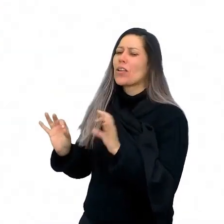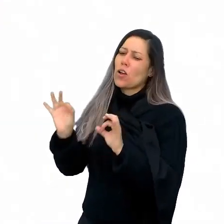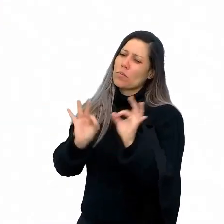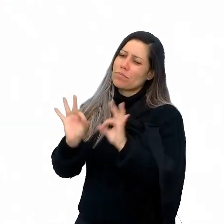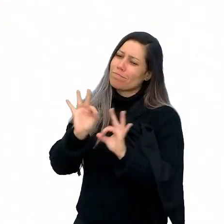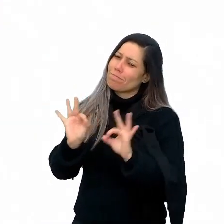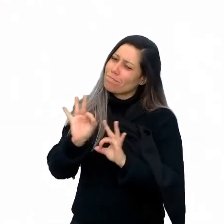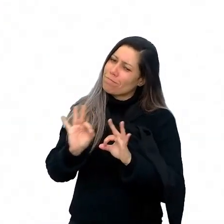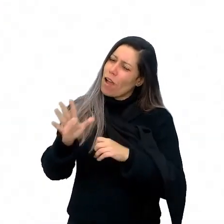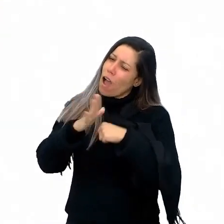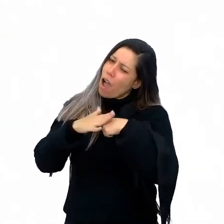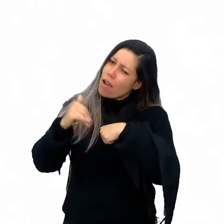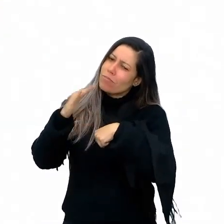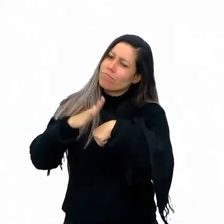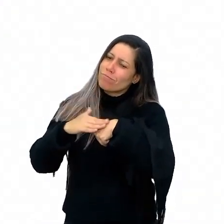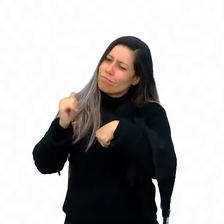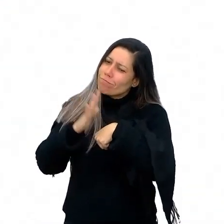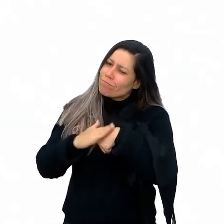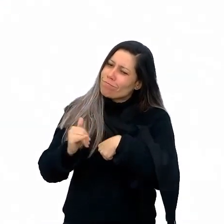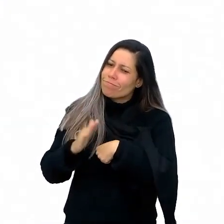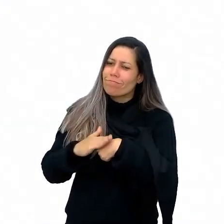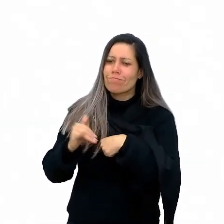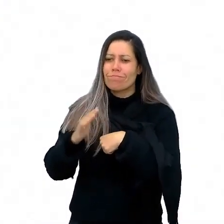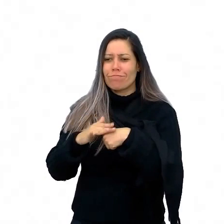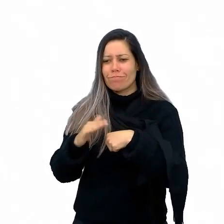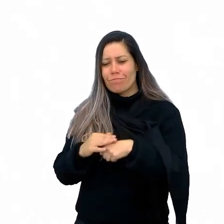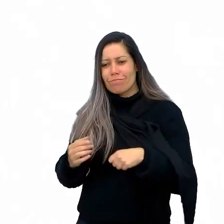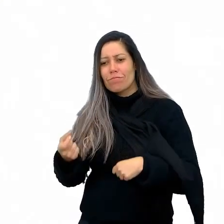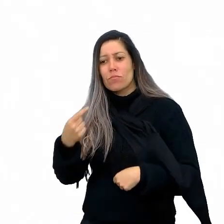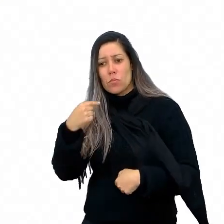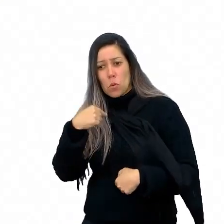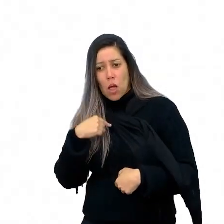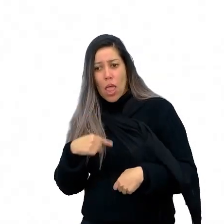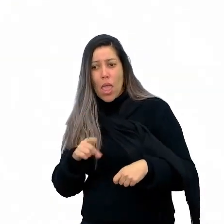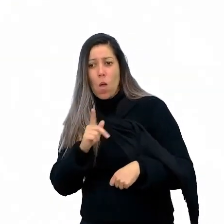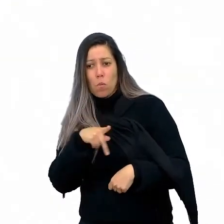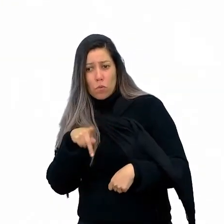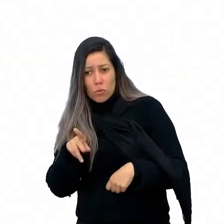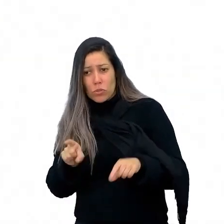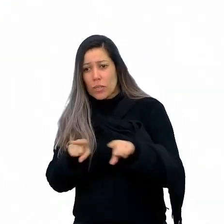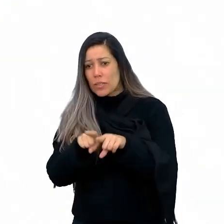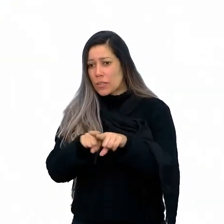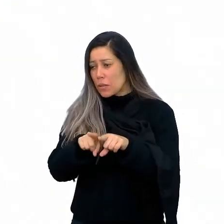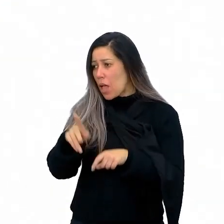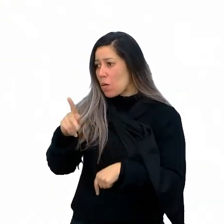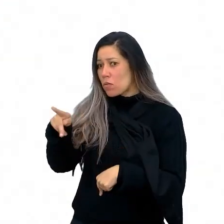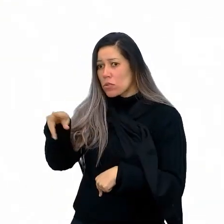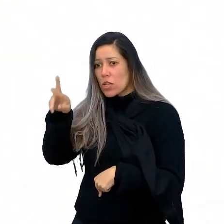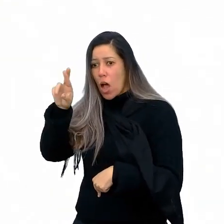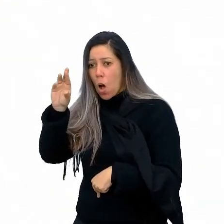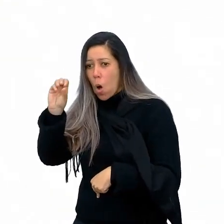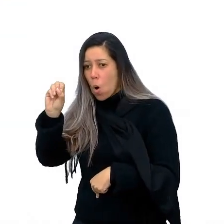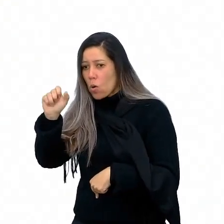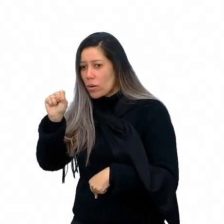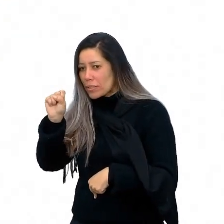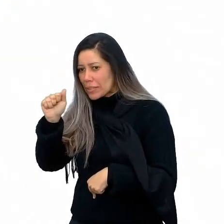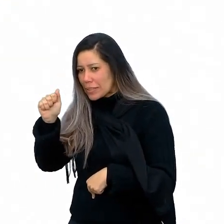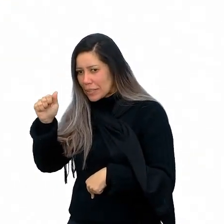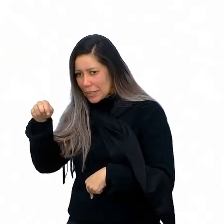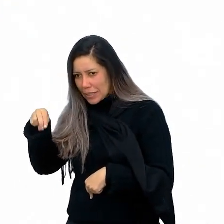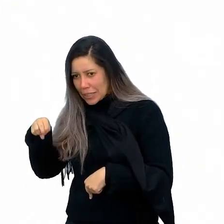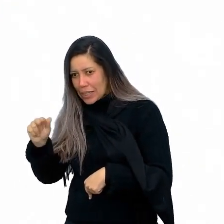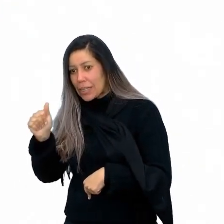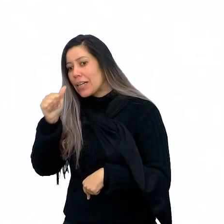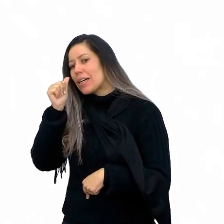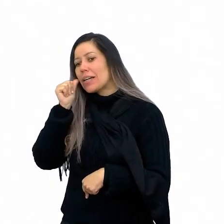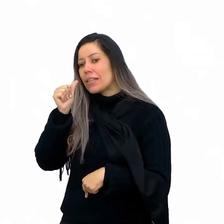tanto compromisso, né? Por mim, pela professora Rosana, que acredito que vocês também a conheçam aí já de longa